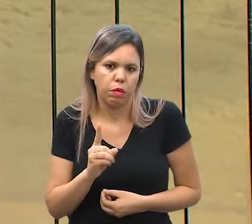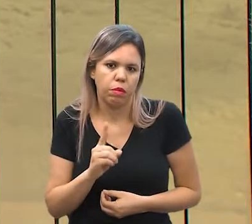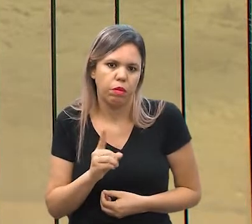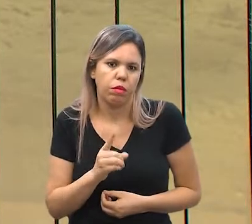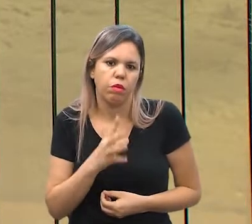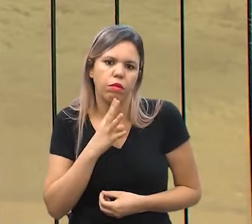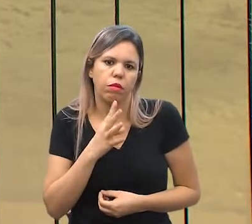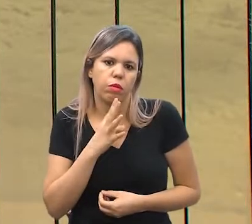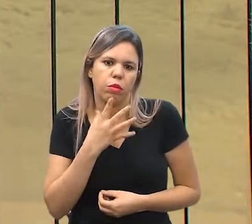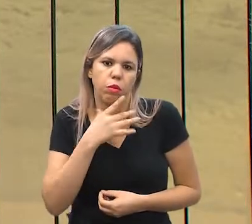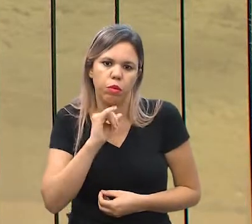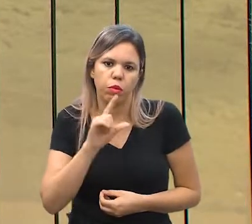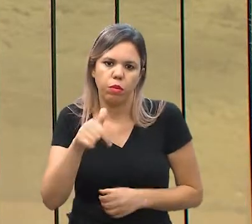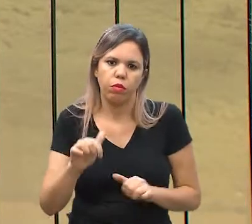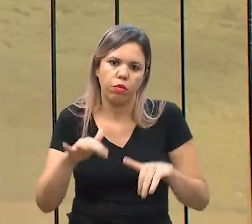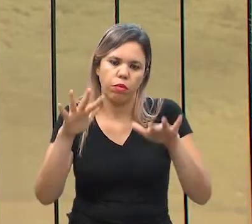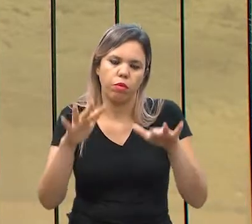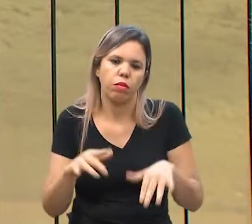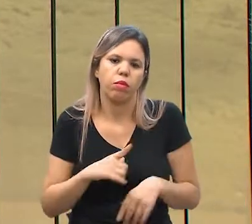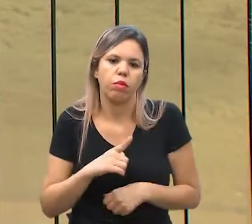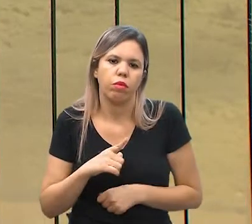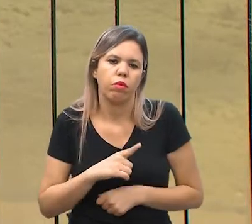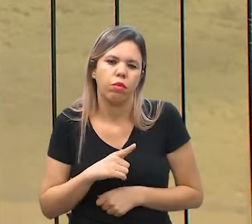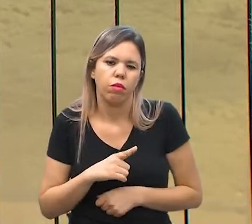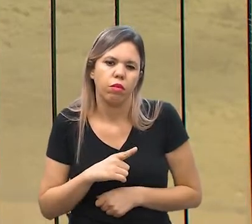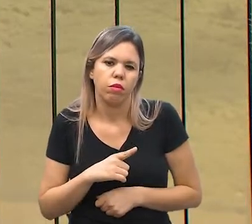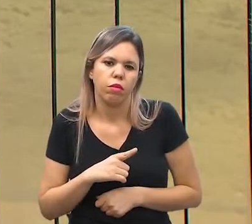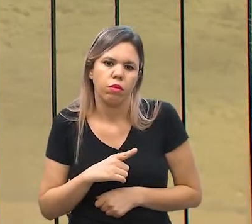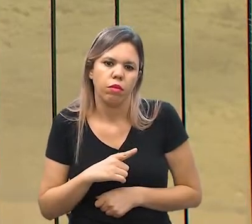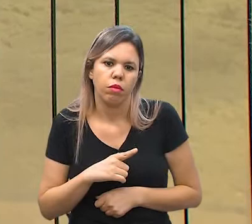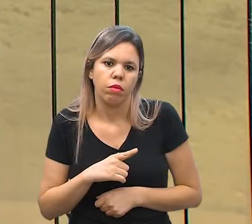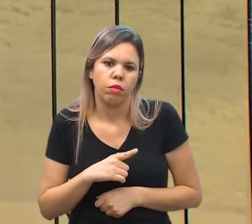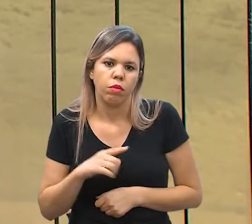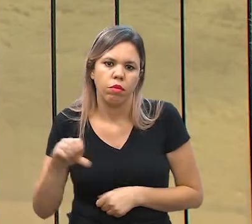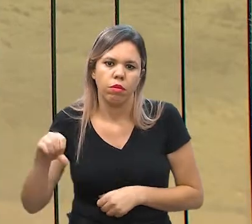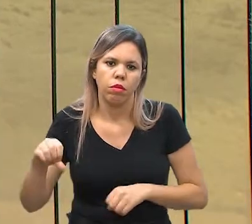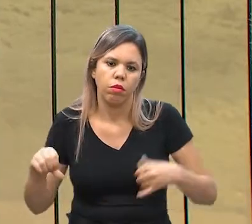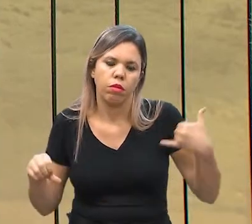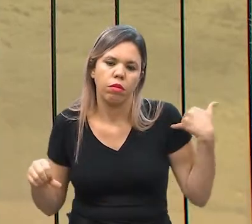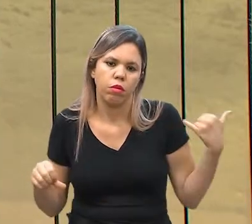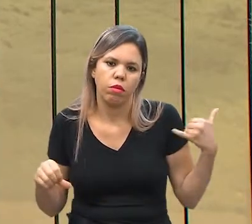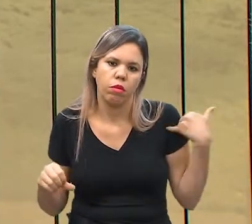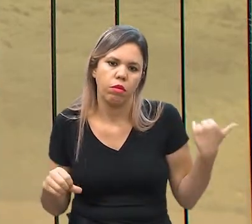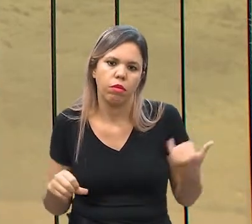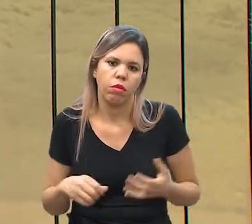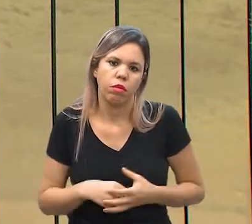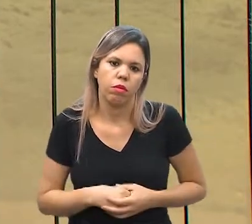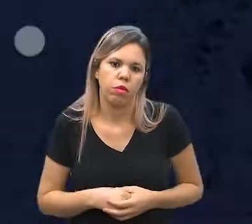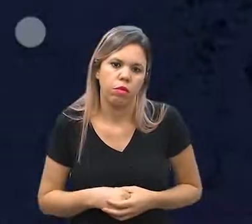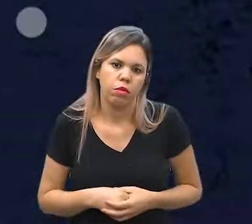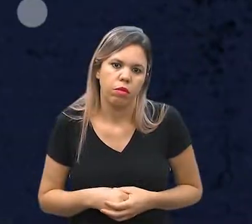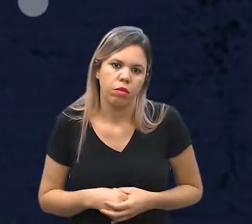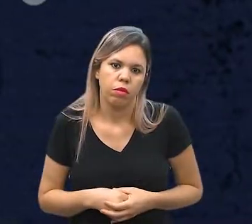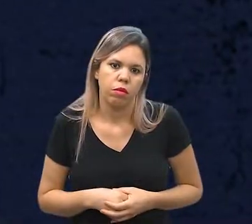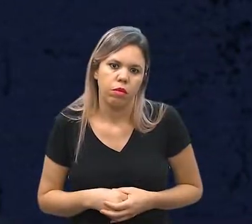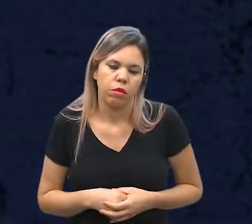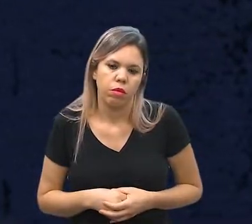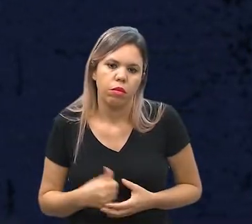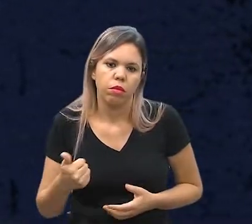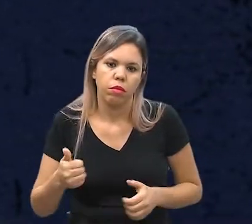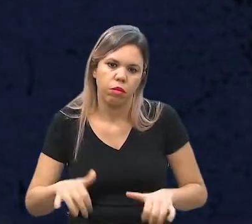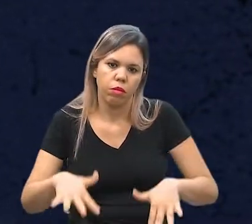fui conhecê-lo mais tarde, quando eu tinha 9 anos de idade já. Então essa